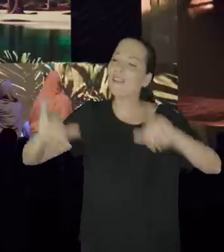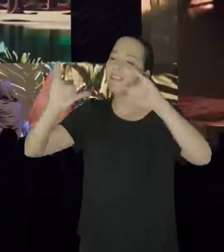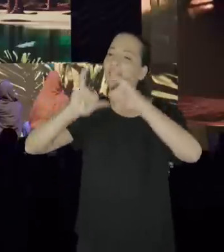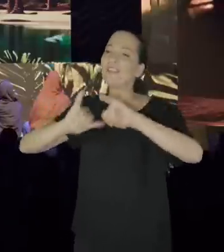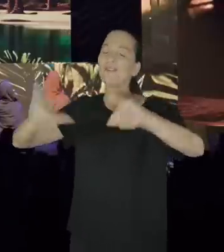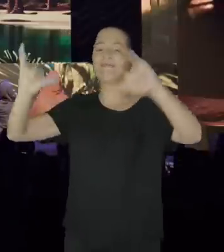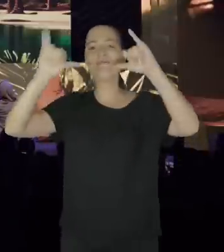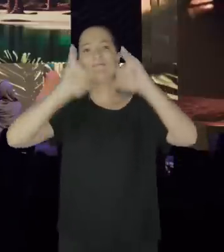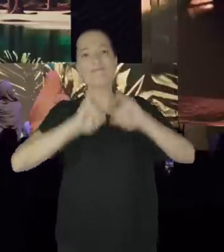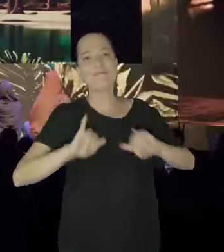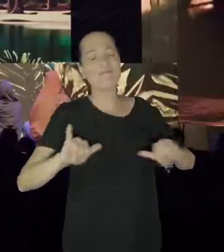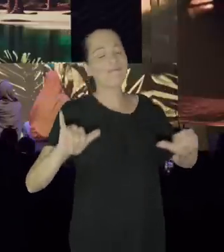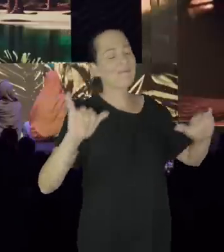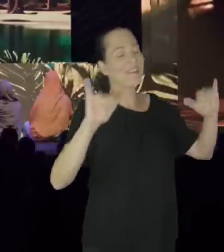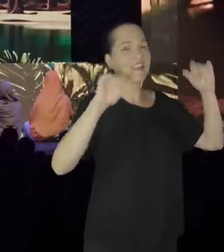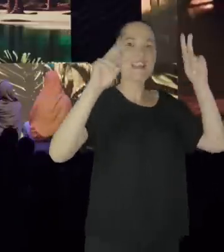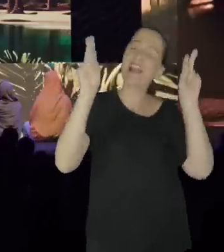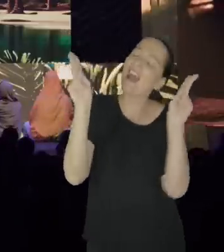anuncia